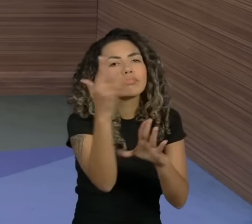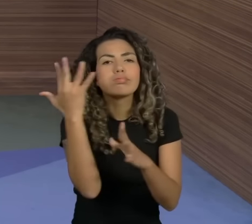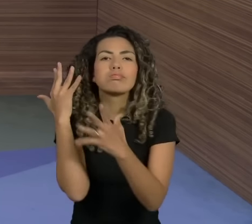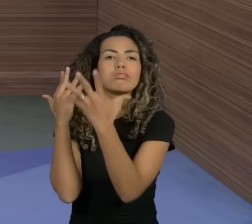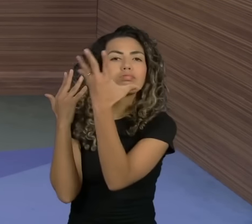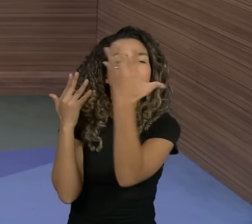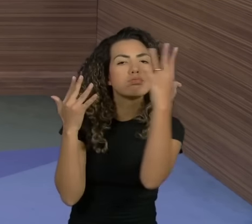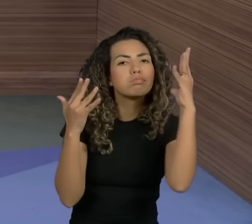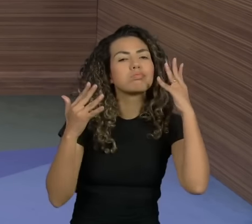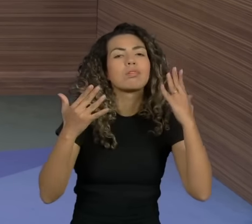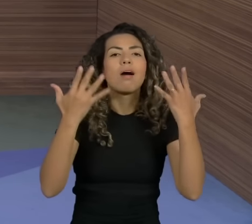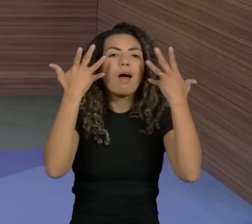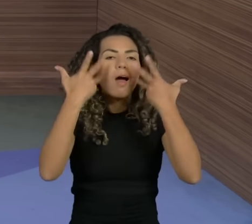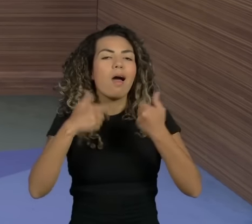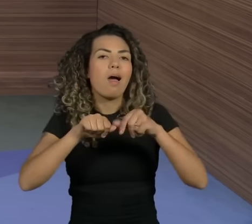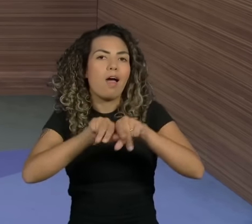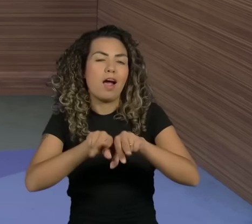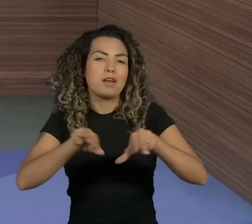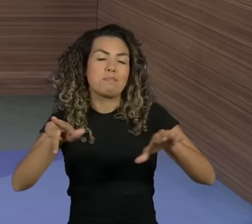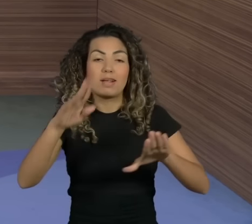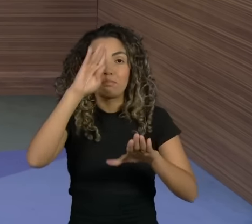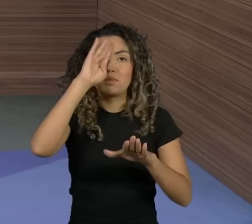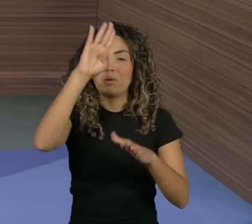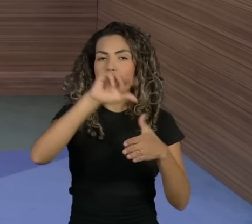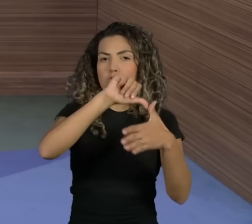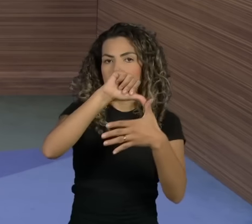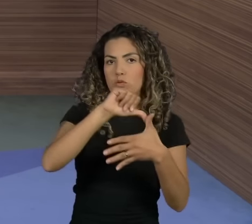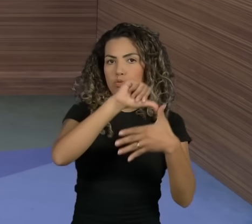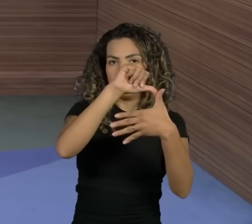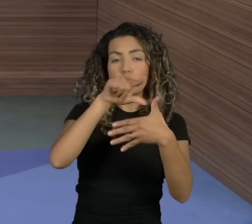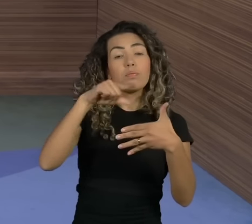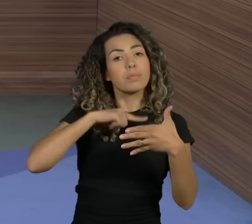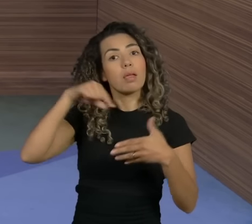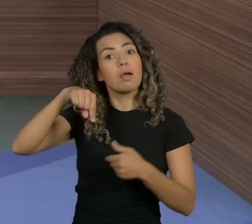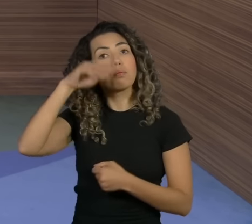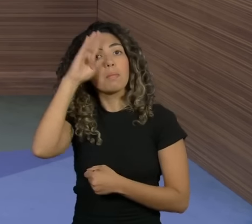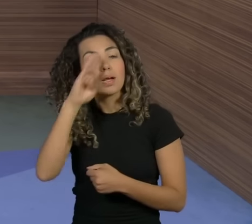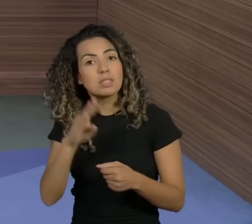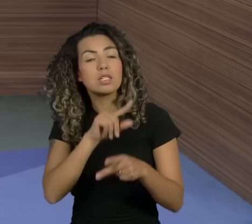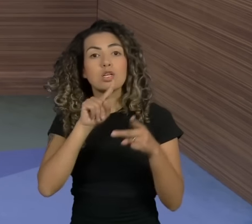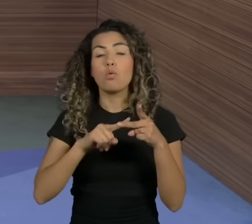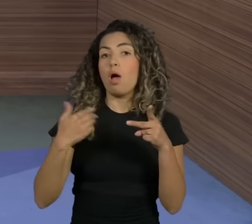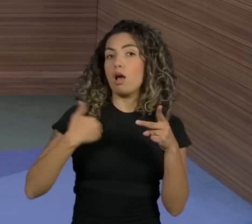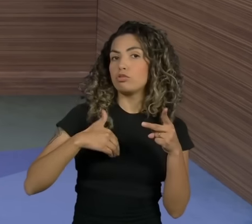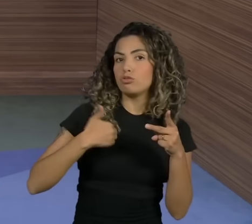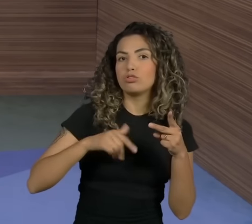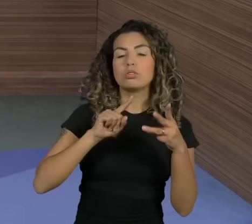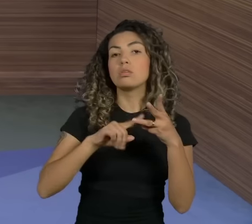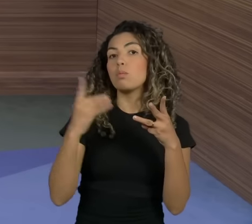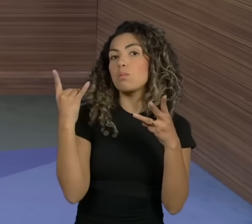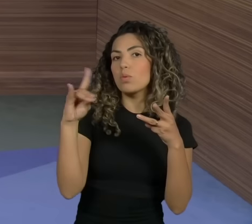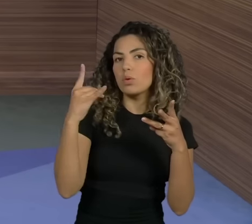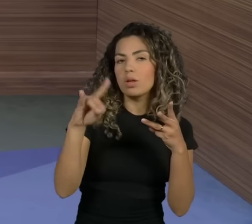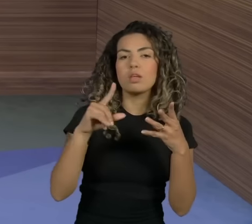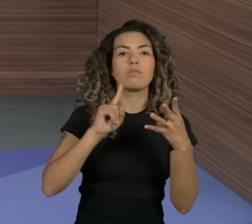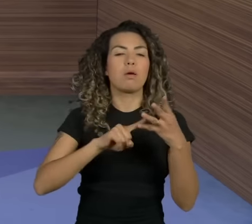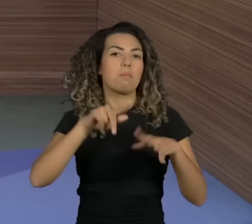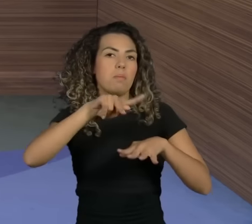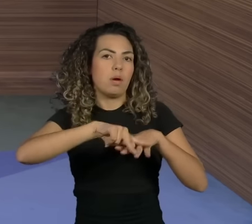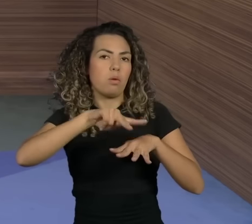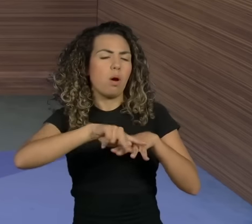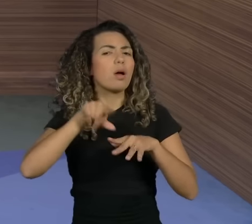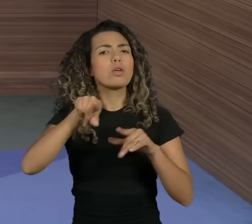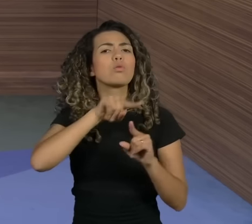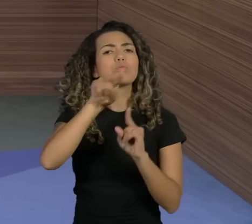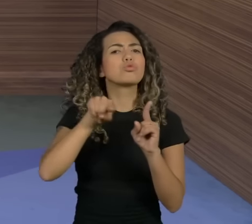Sul. As áreas de conservação vão passar pelo Brasil, Argentina, Bolívia e Paraguai. A iniciativa espera